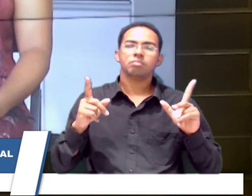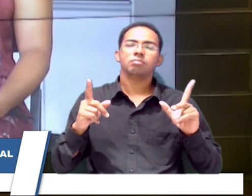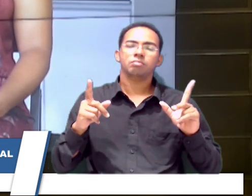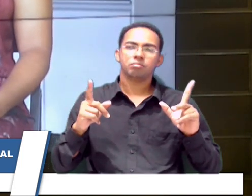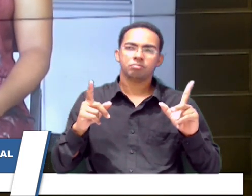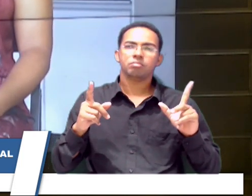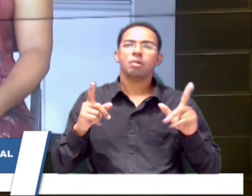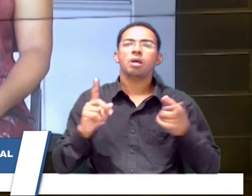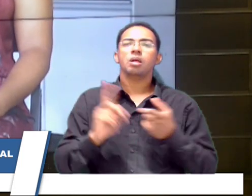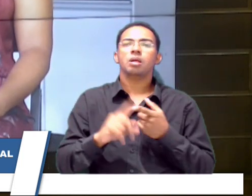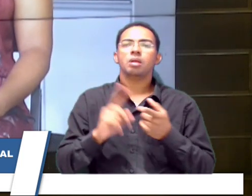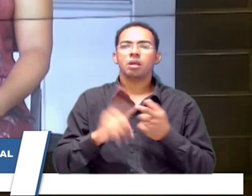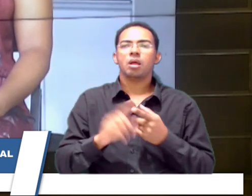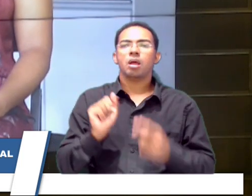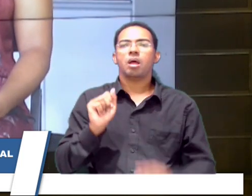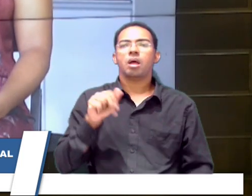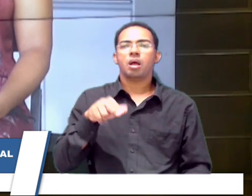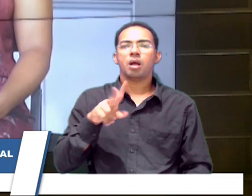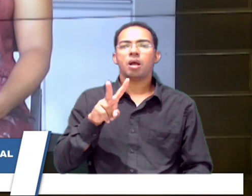que a Anvisa liberou